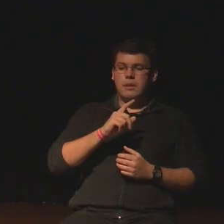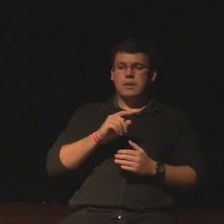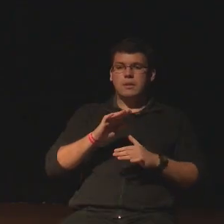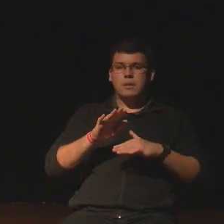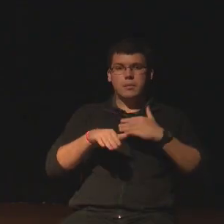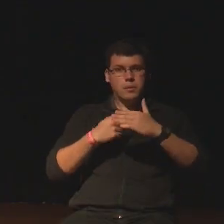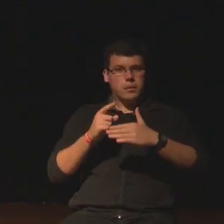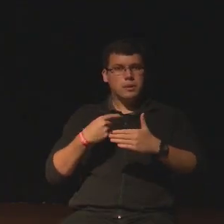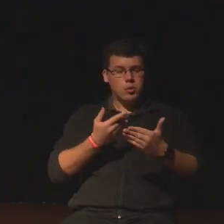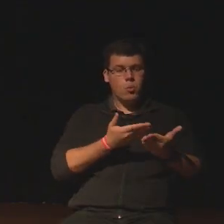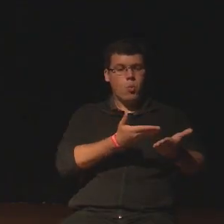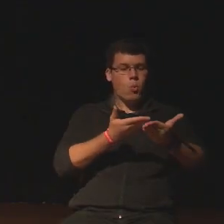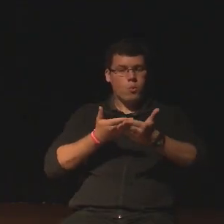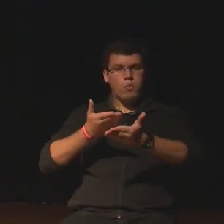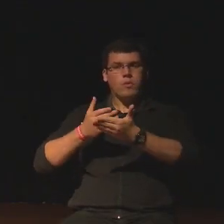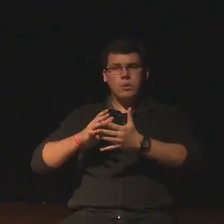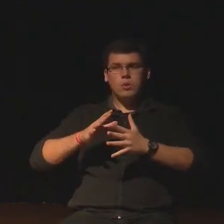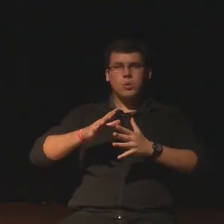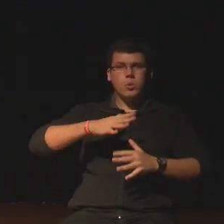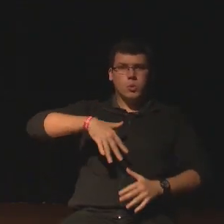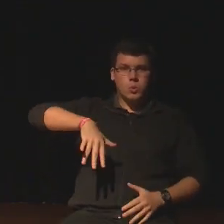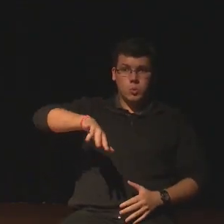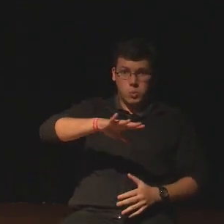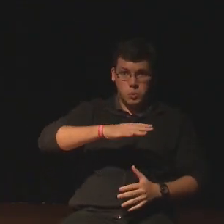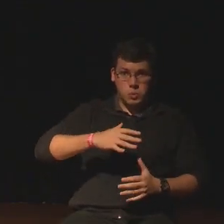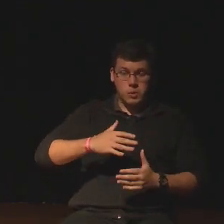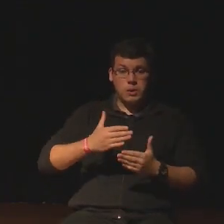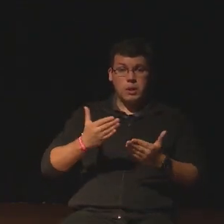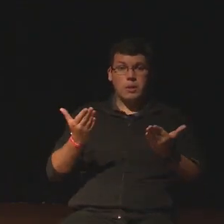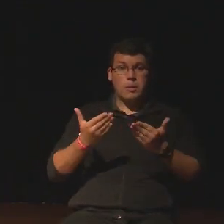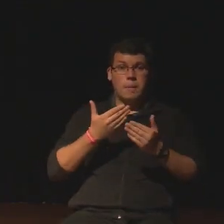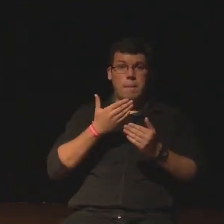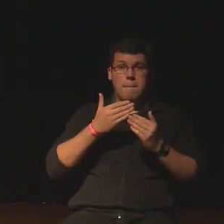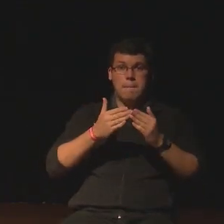convida todo mundo. Gente, eu só vou pedir para a gente manter